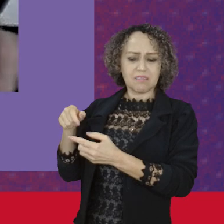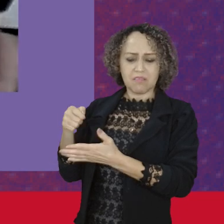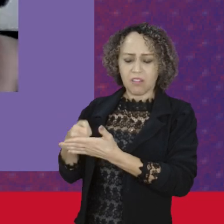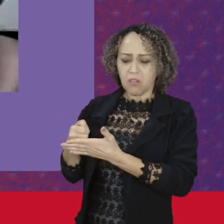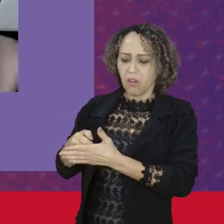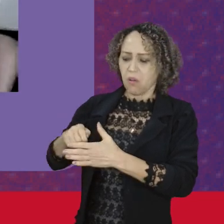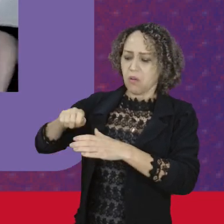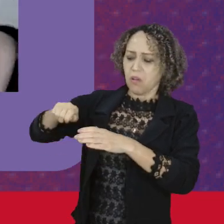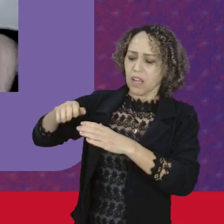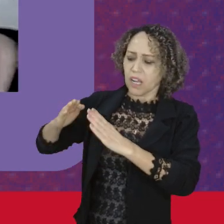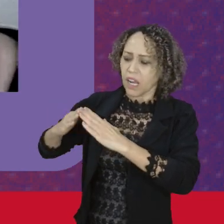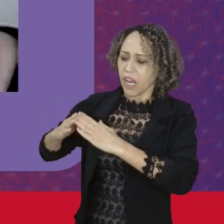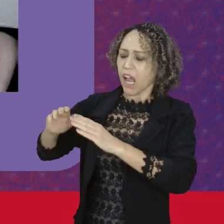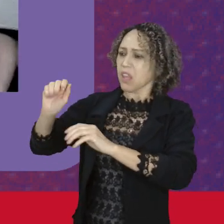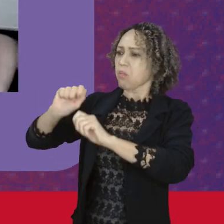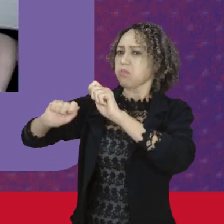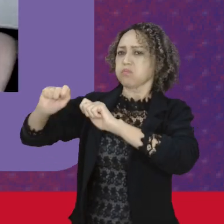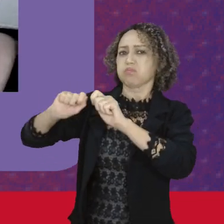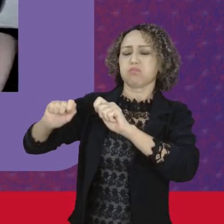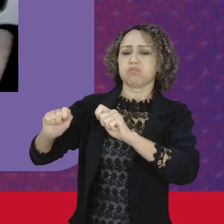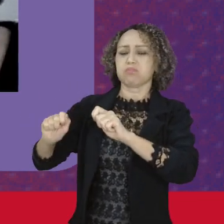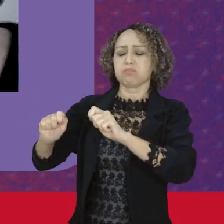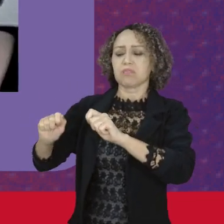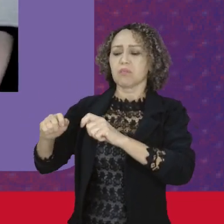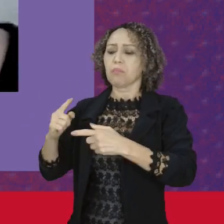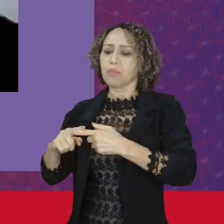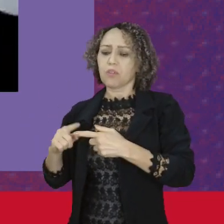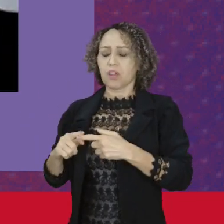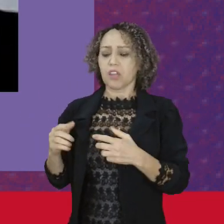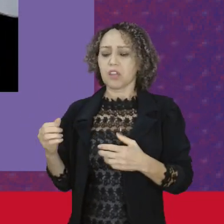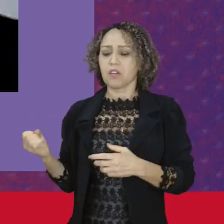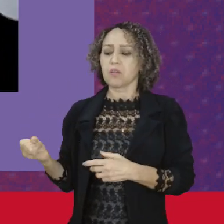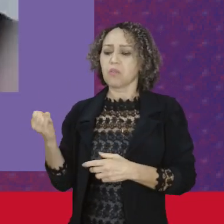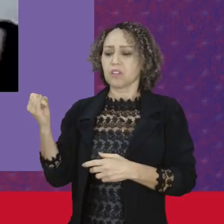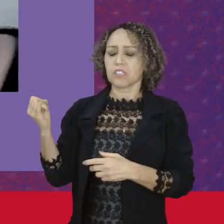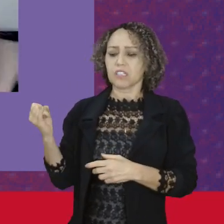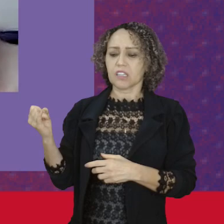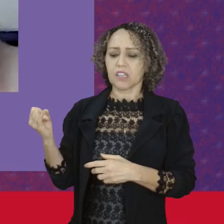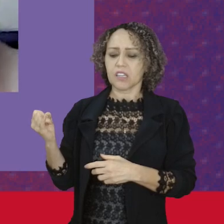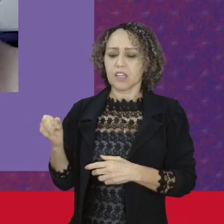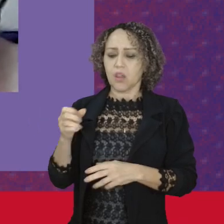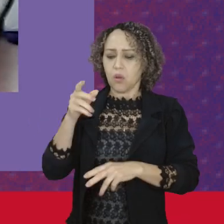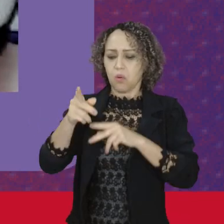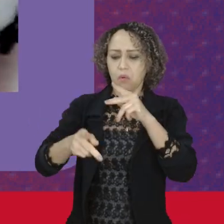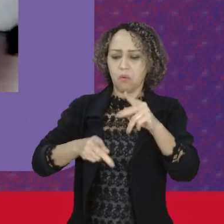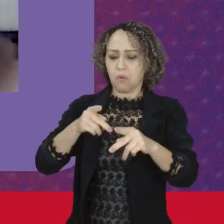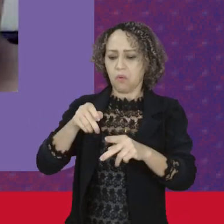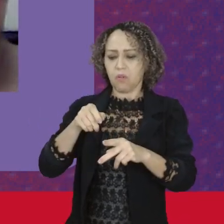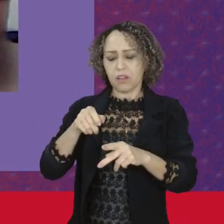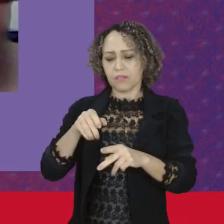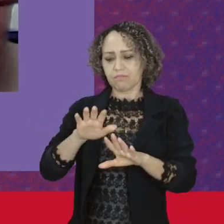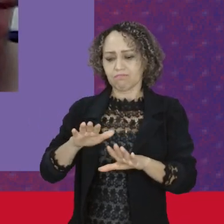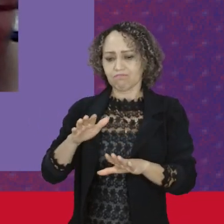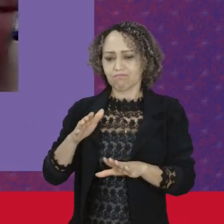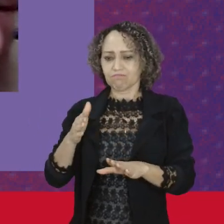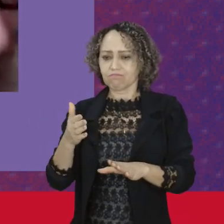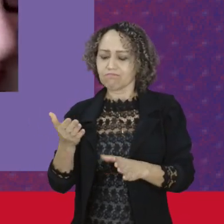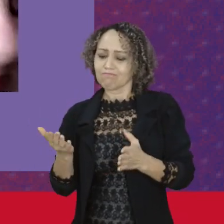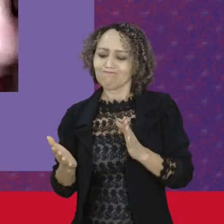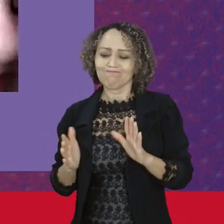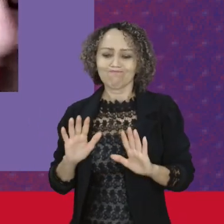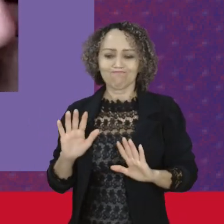restritos, então, a esta subordinação de que o importante é o público e não Então, eu